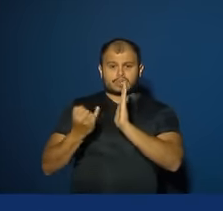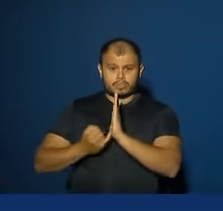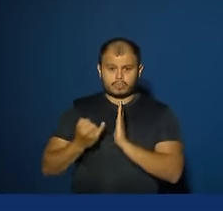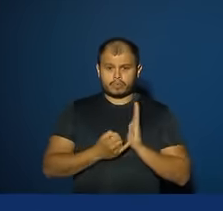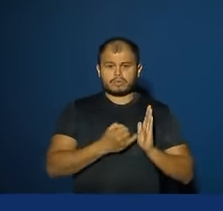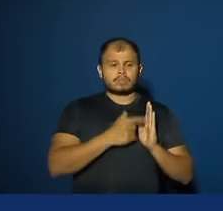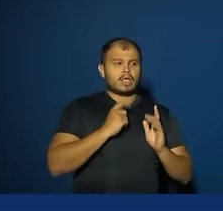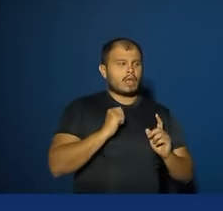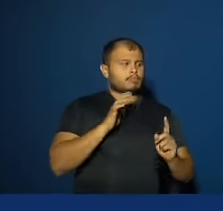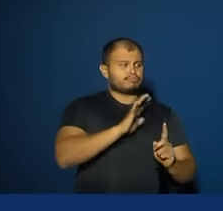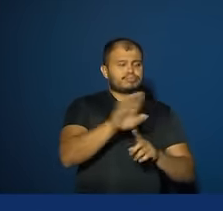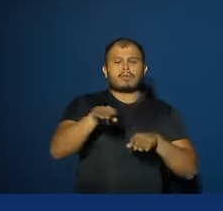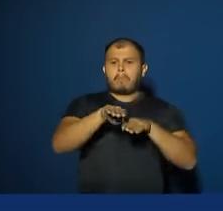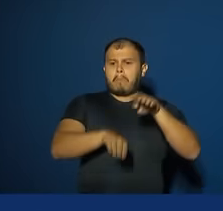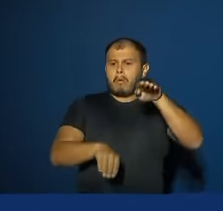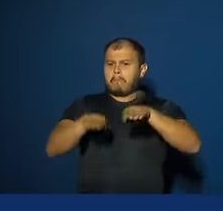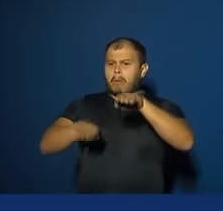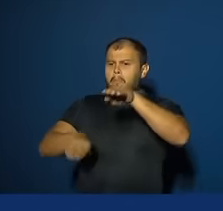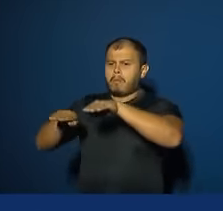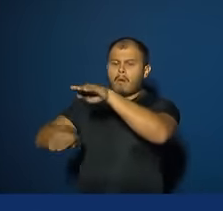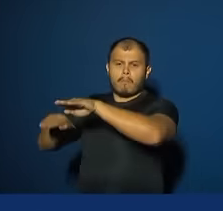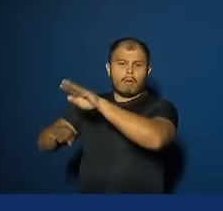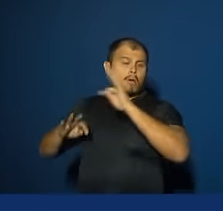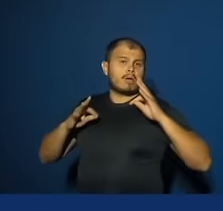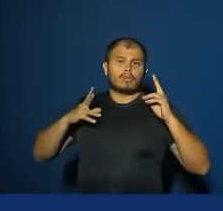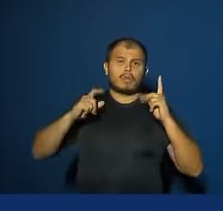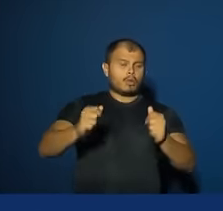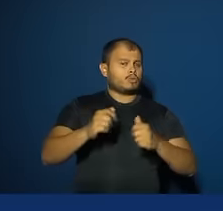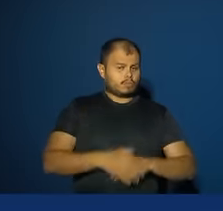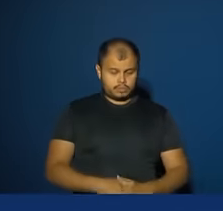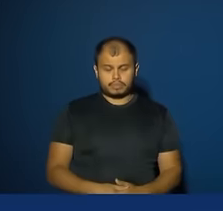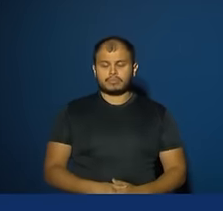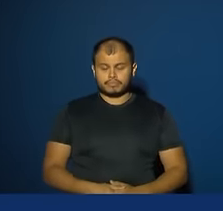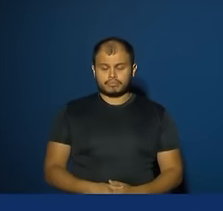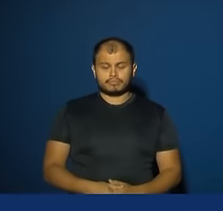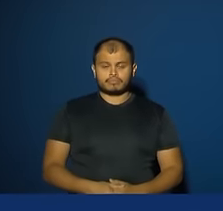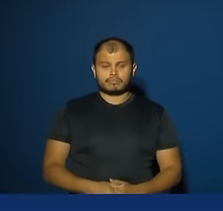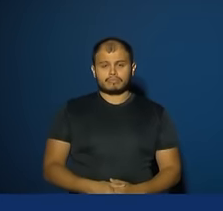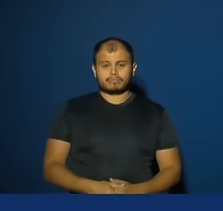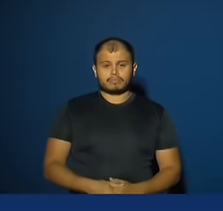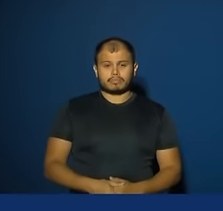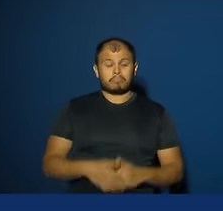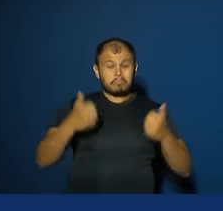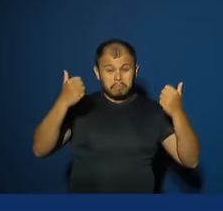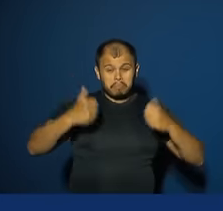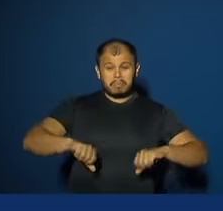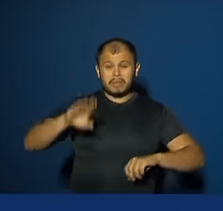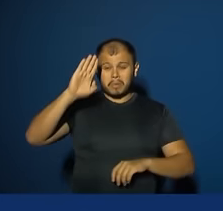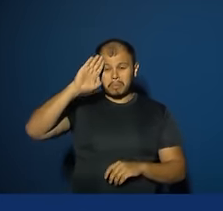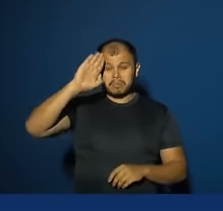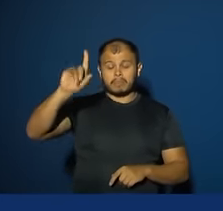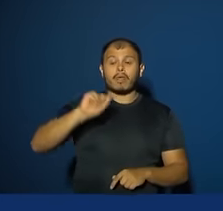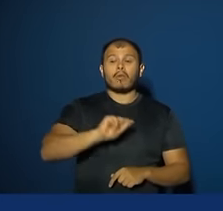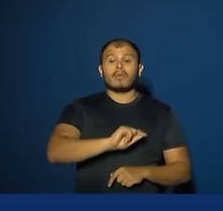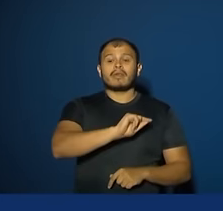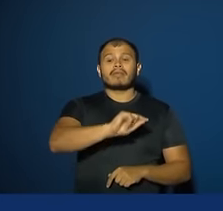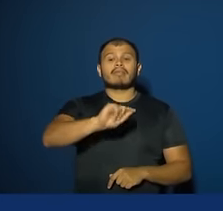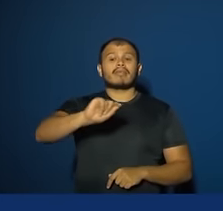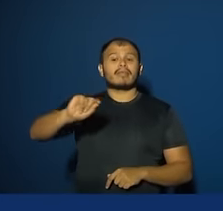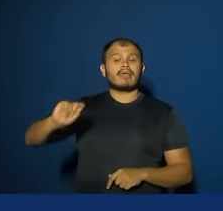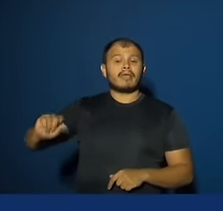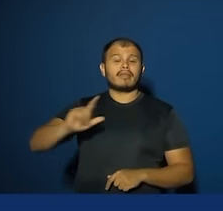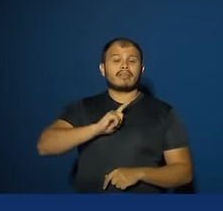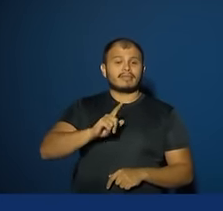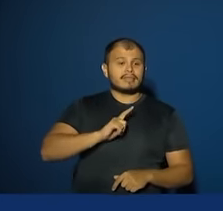ele atinge de maneira desigual os desiguais né de uma maneira muito pior aqueles que sofrem que que